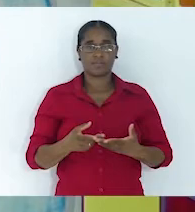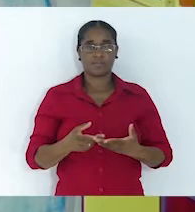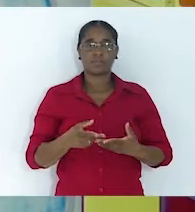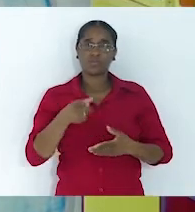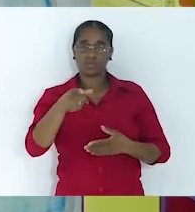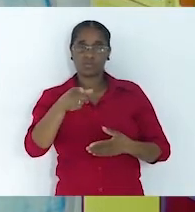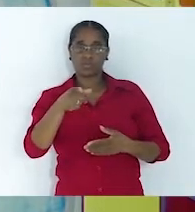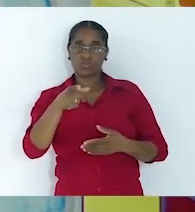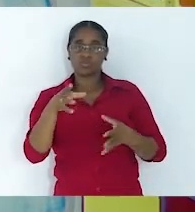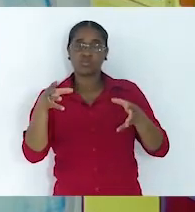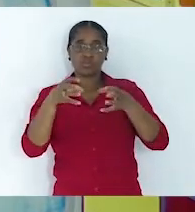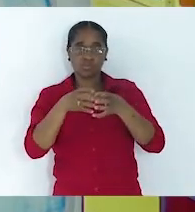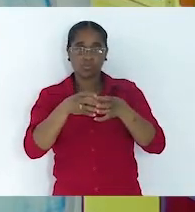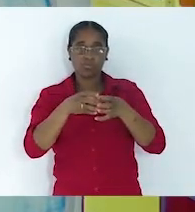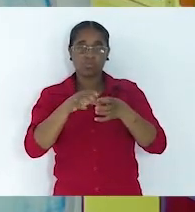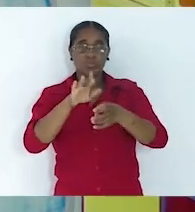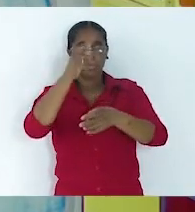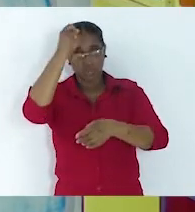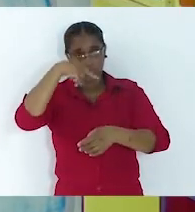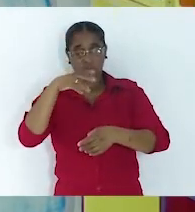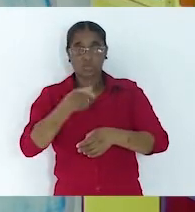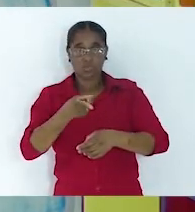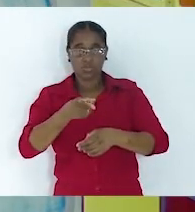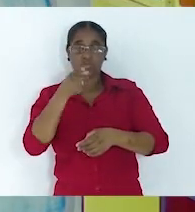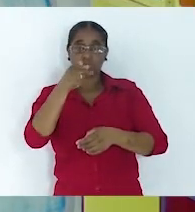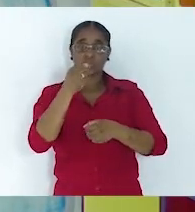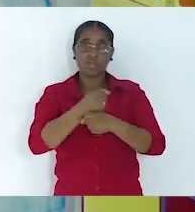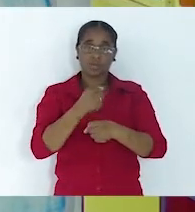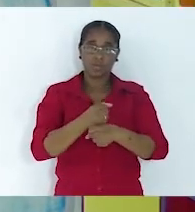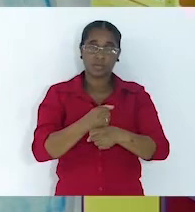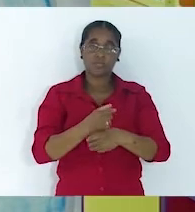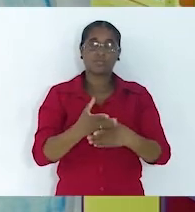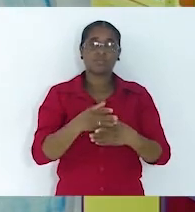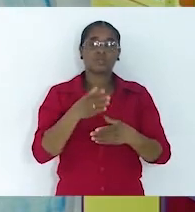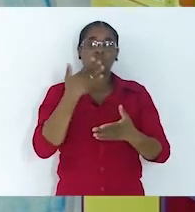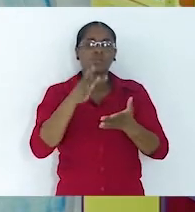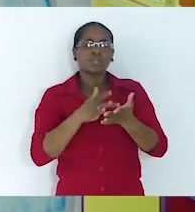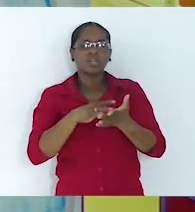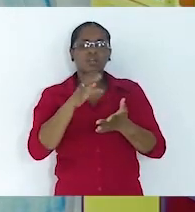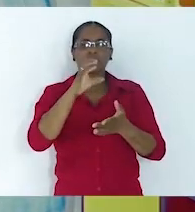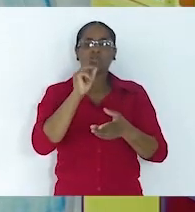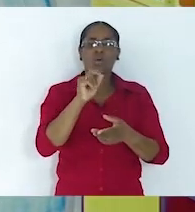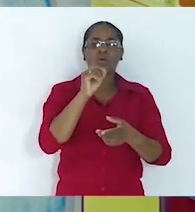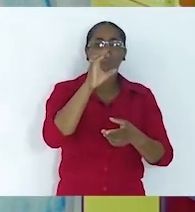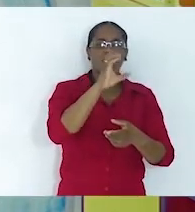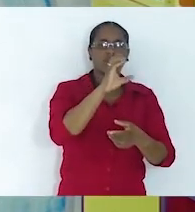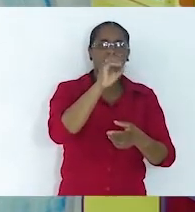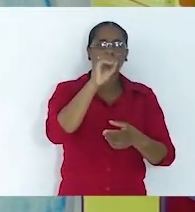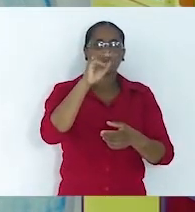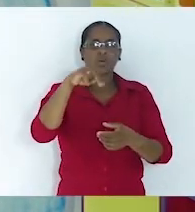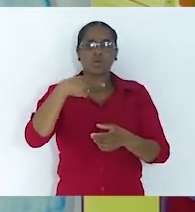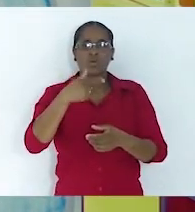contos de nono ano que tu trabalhaste na obra Contra Mar e Vento, ok? Então aplica